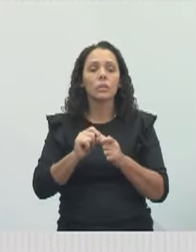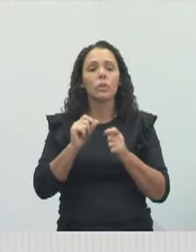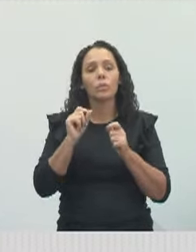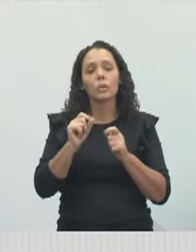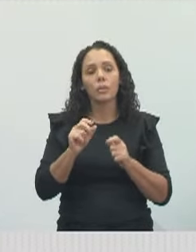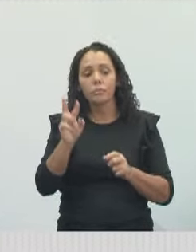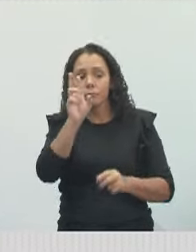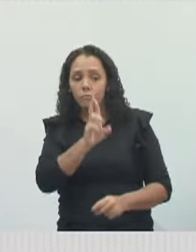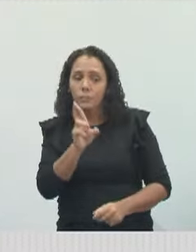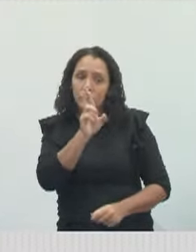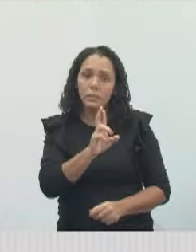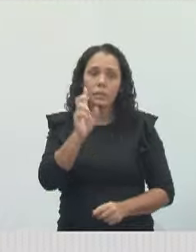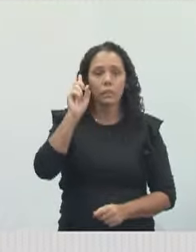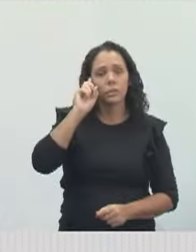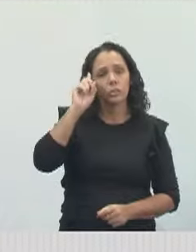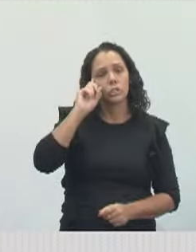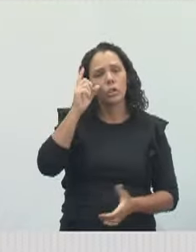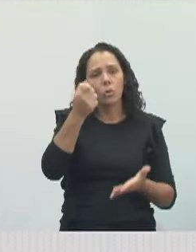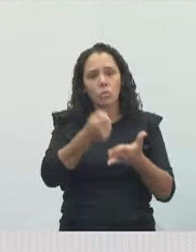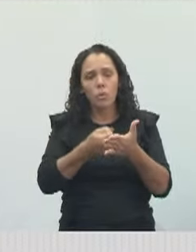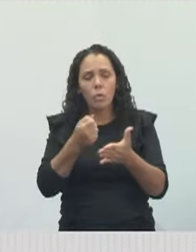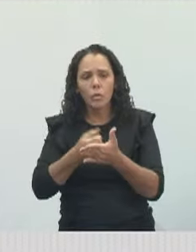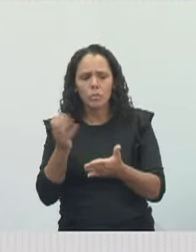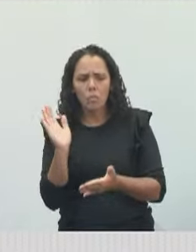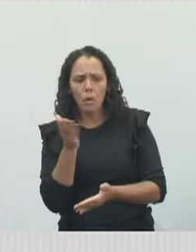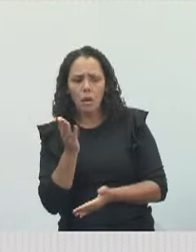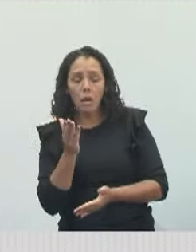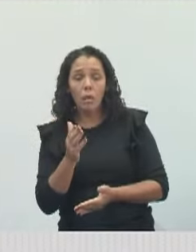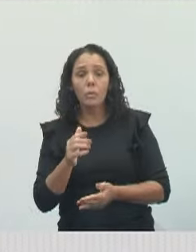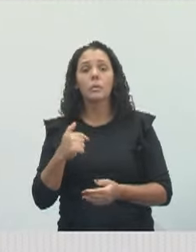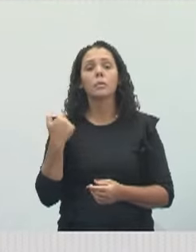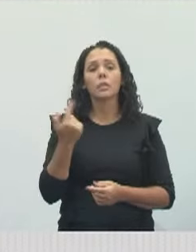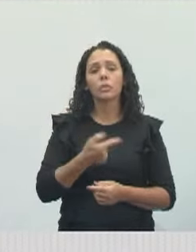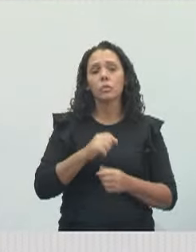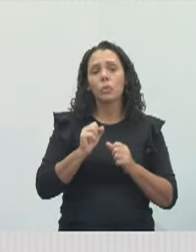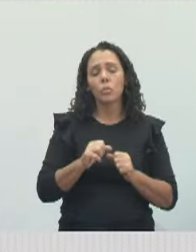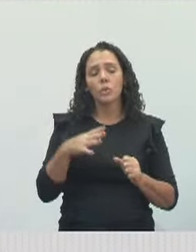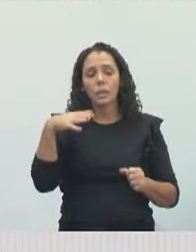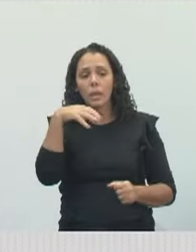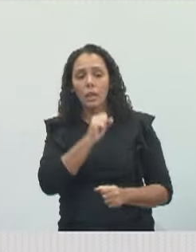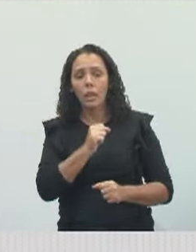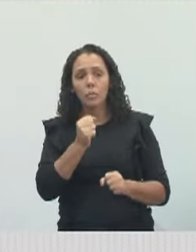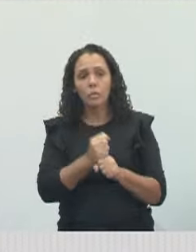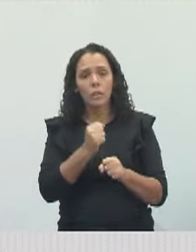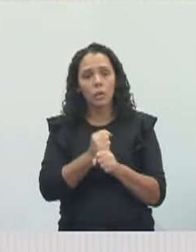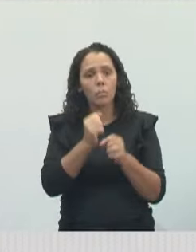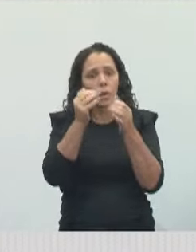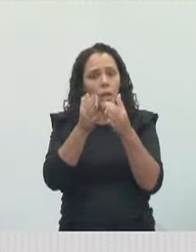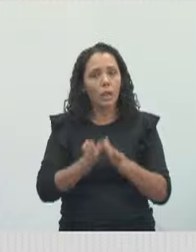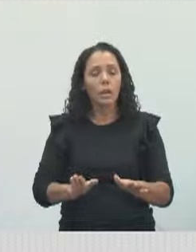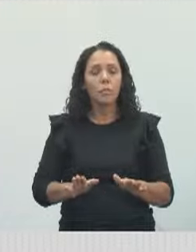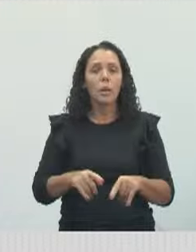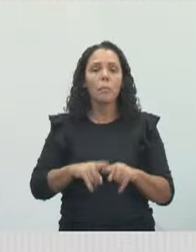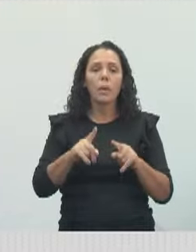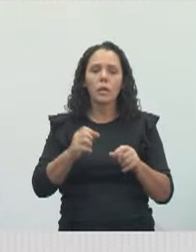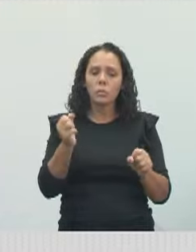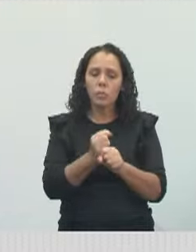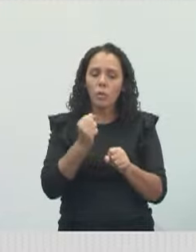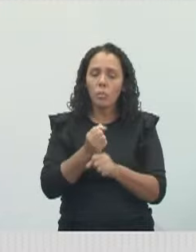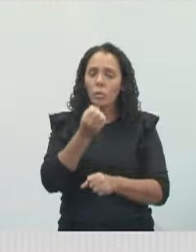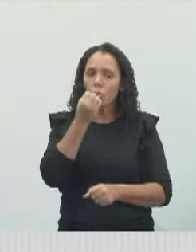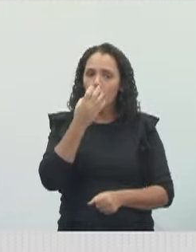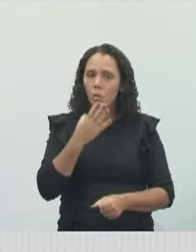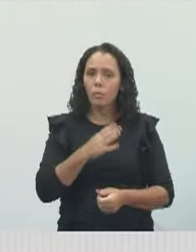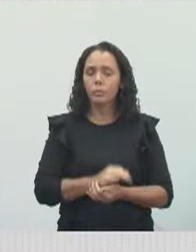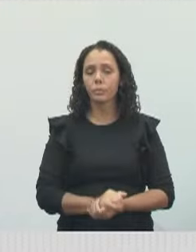fazendo, né? Fiscalizando no dia a dia, cobrando agilidade para que a gente possa entregar o mais rápido possível e entregar de qualidade para os munícipes da nossa cidade.